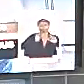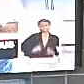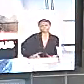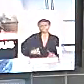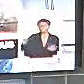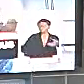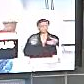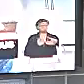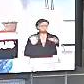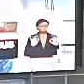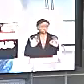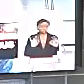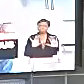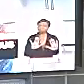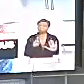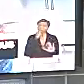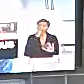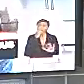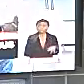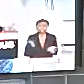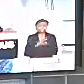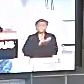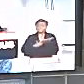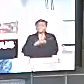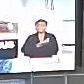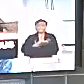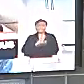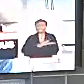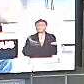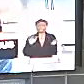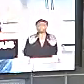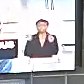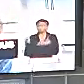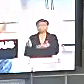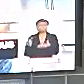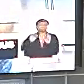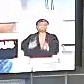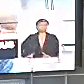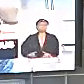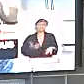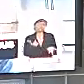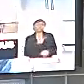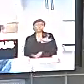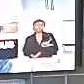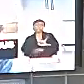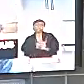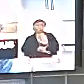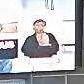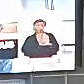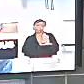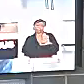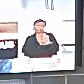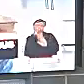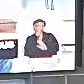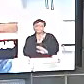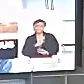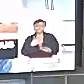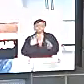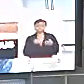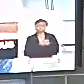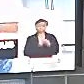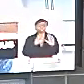e nada por nós chega lei brasileira de inclusão tá aí para ser cumprida são coisas